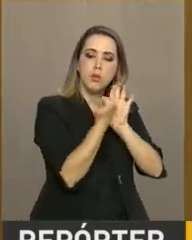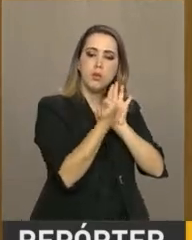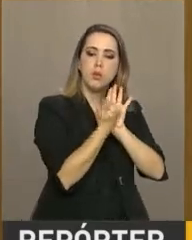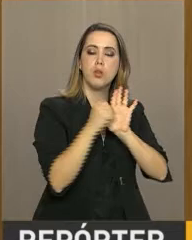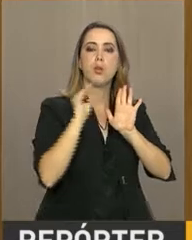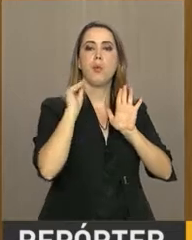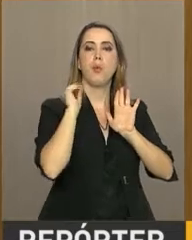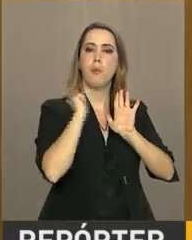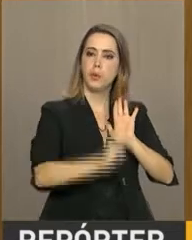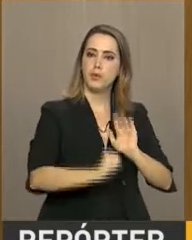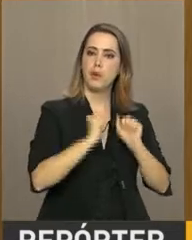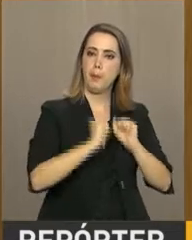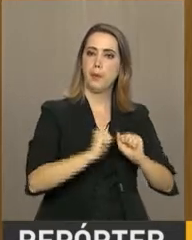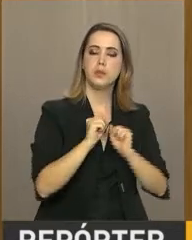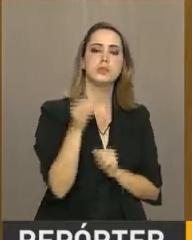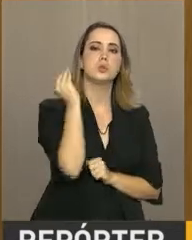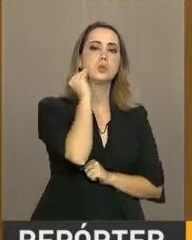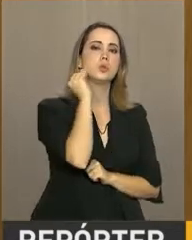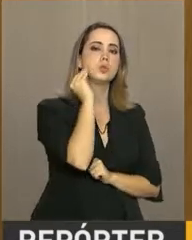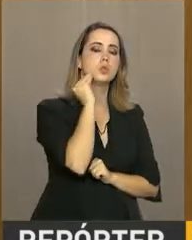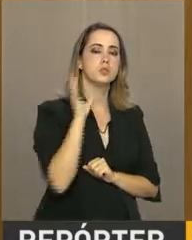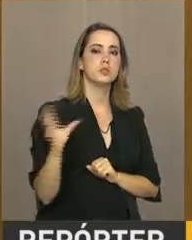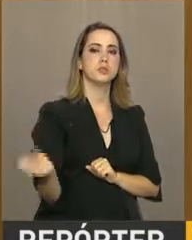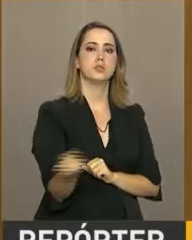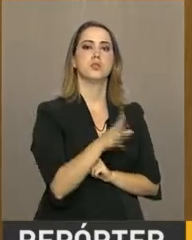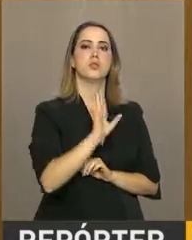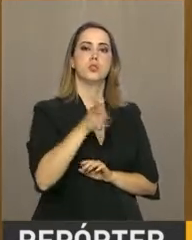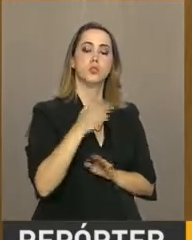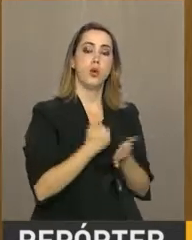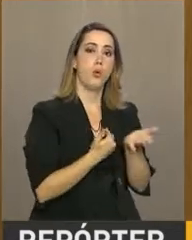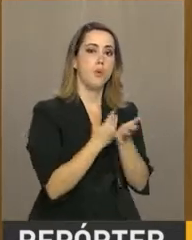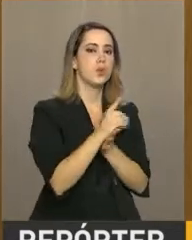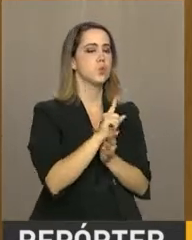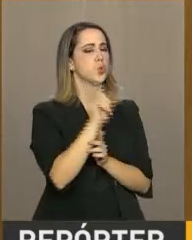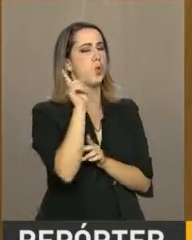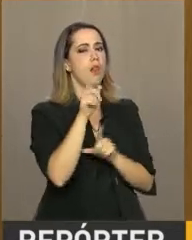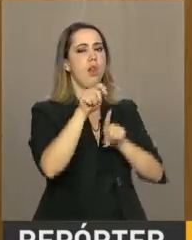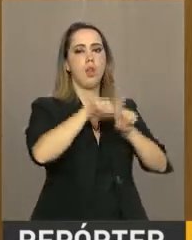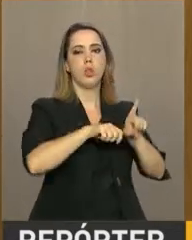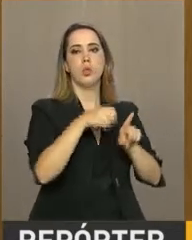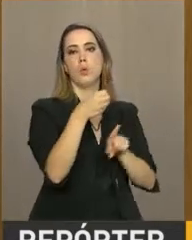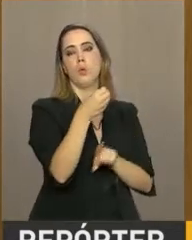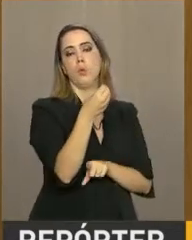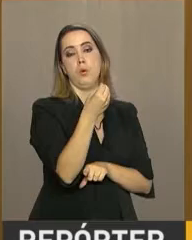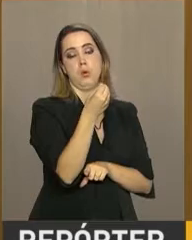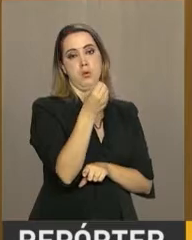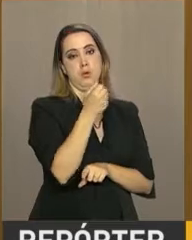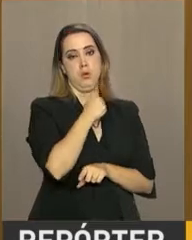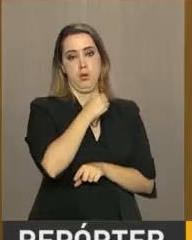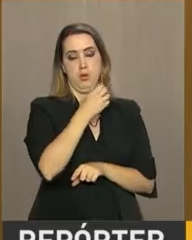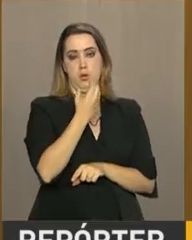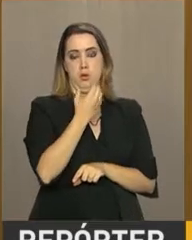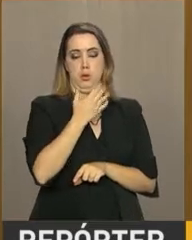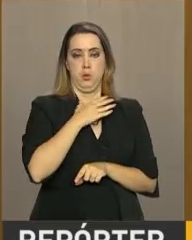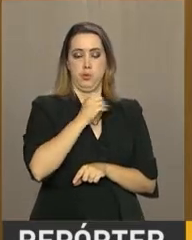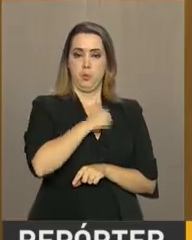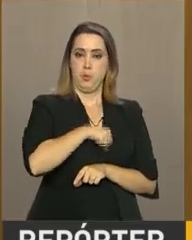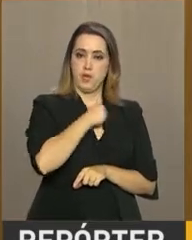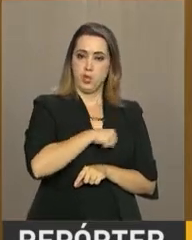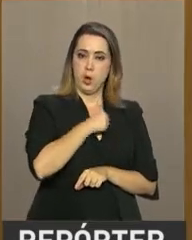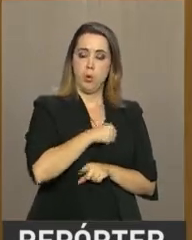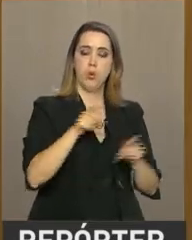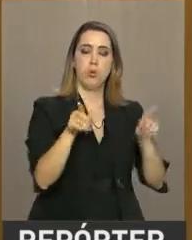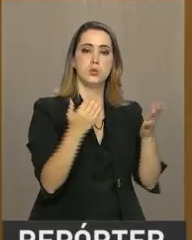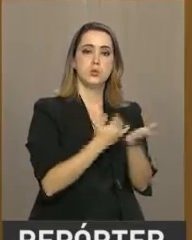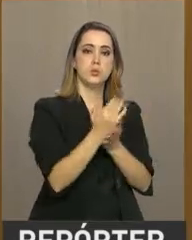todas essas novas funcionalidades desde agosto e foi agora em novembro realmente